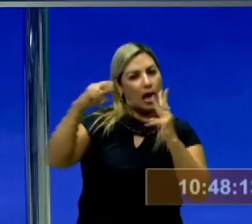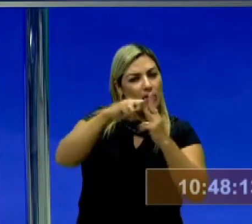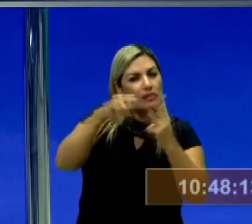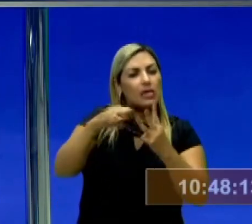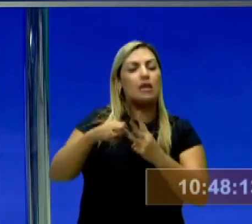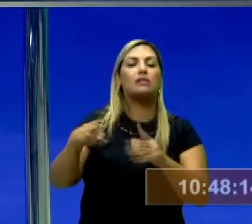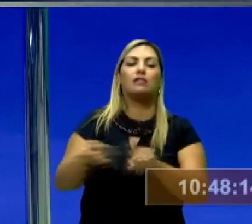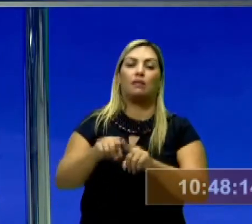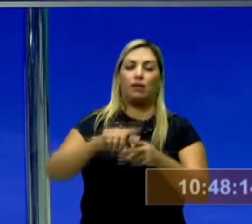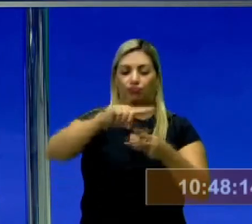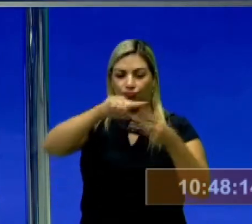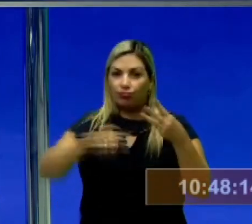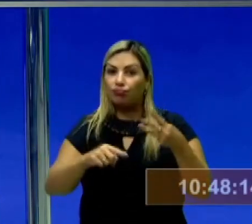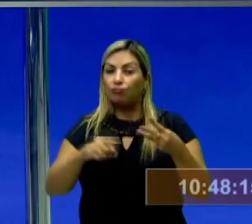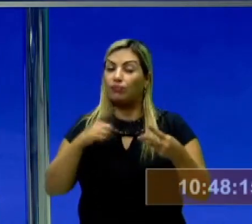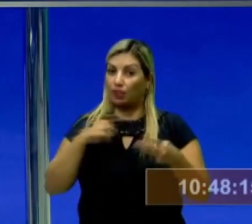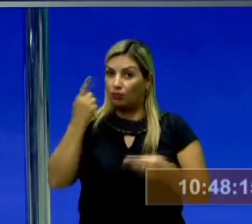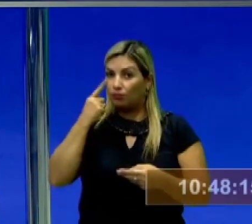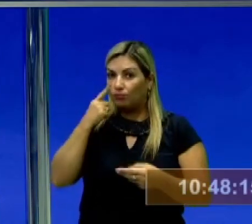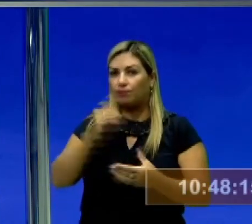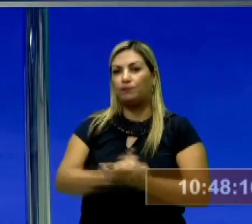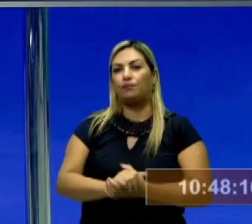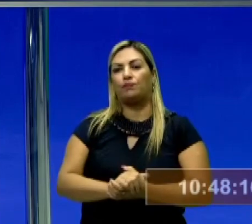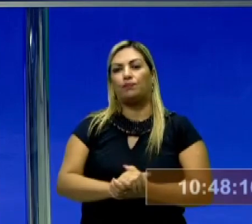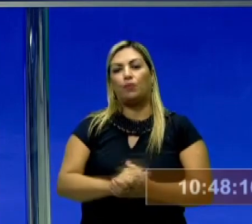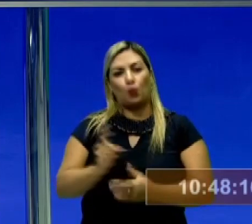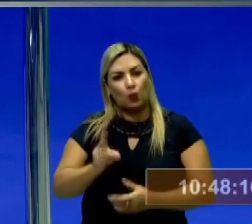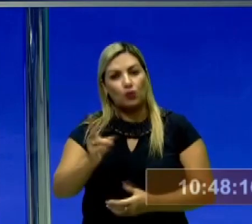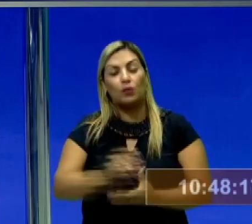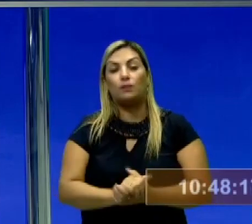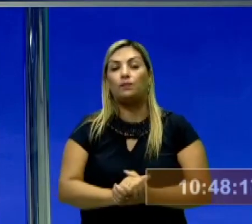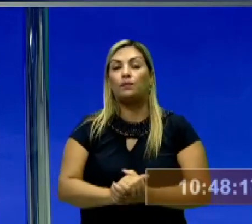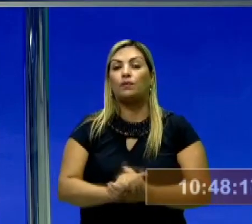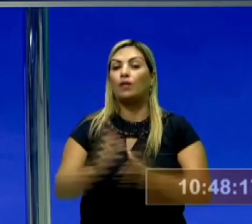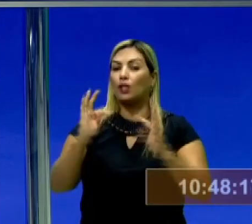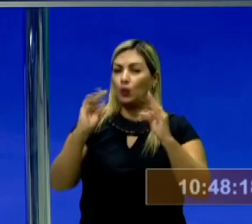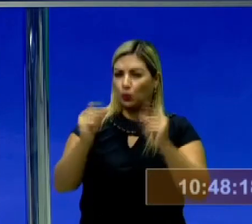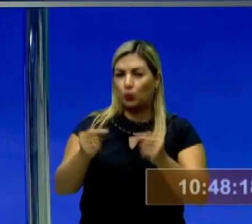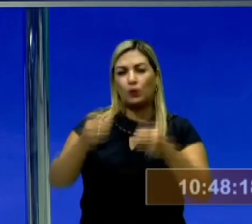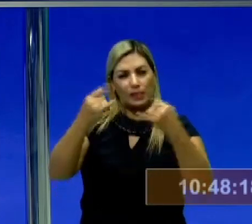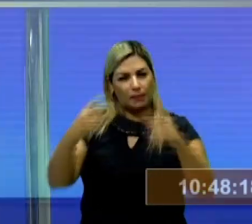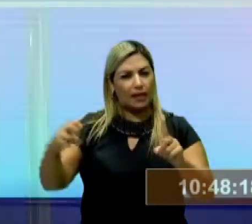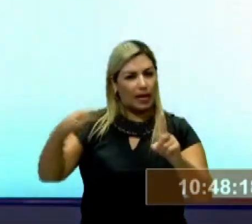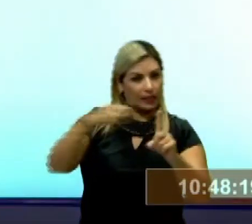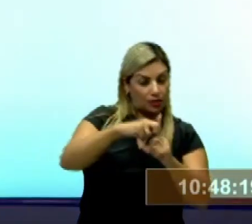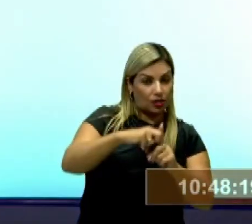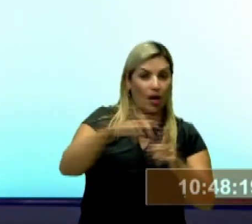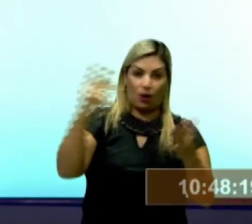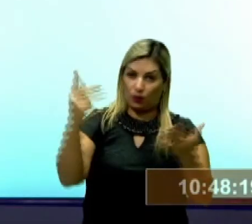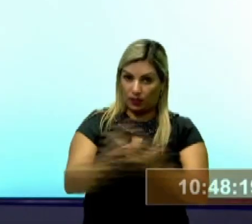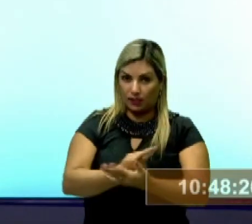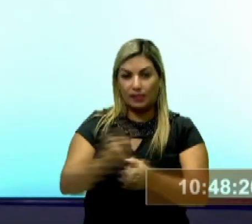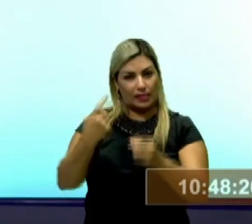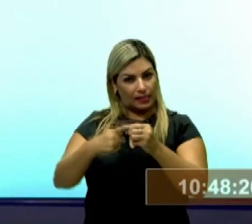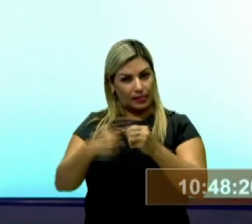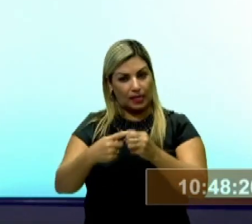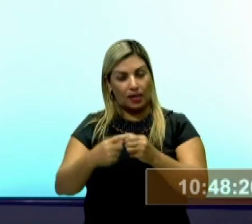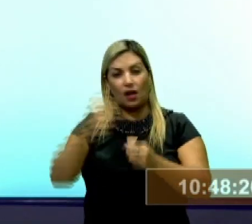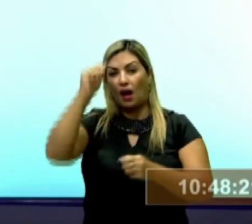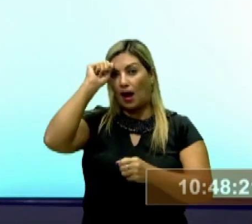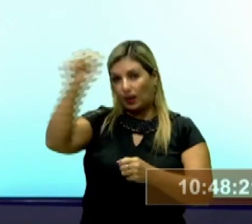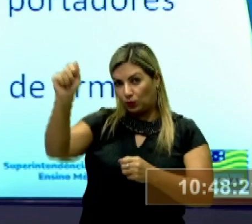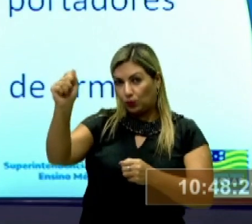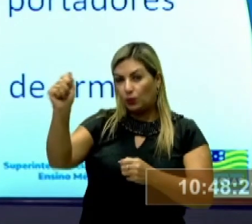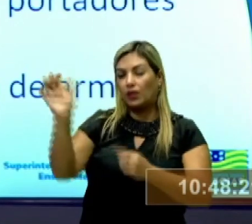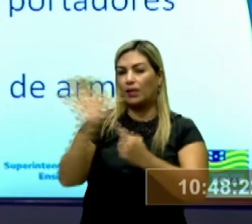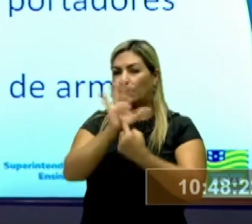gente praticamente já matou a questão. Vamos lá na frente. No que diz respeito à tragédia ocorrida em Buckersville, a autora da carta enviada do